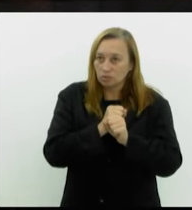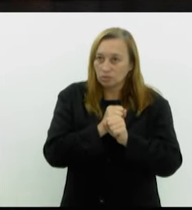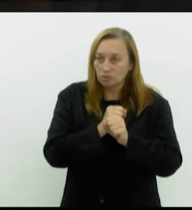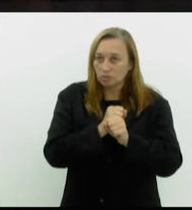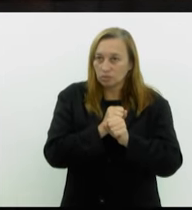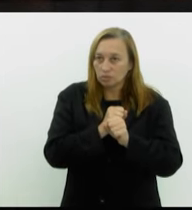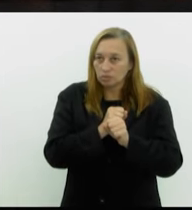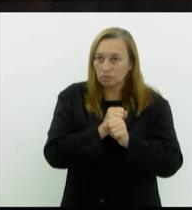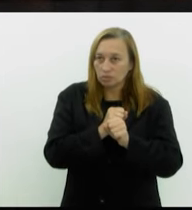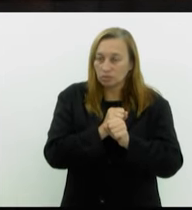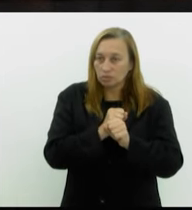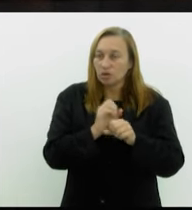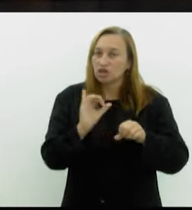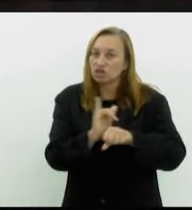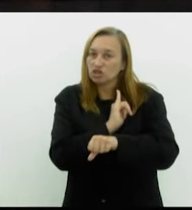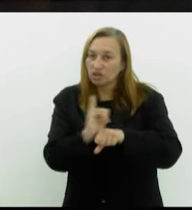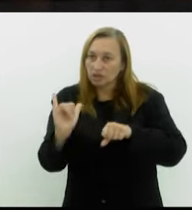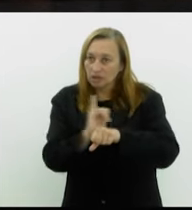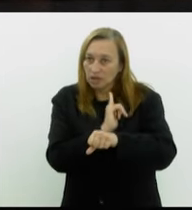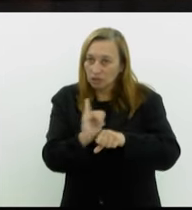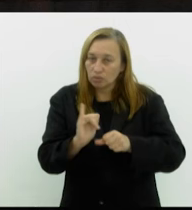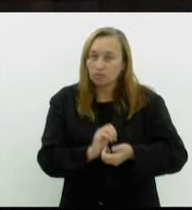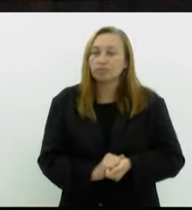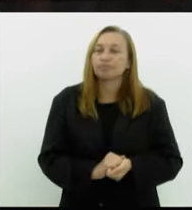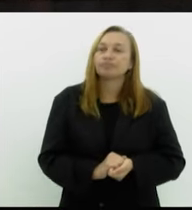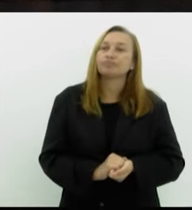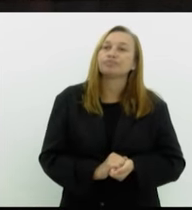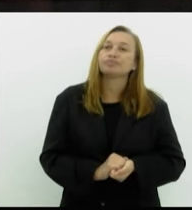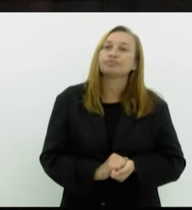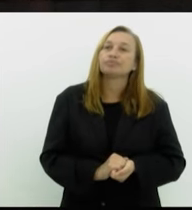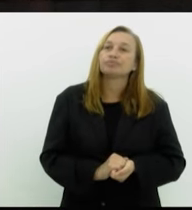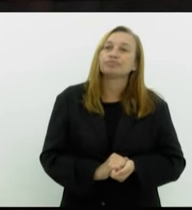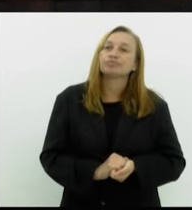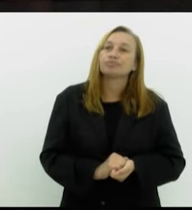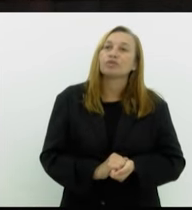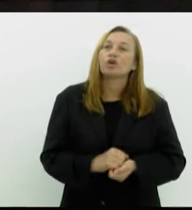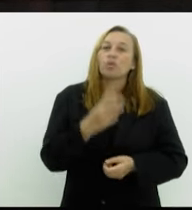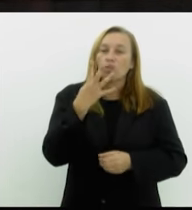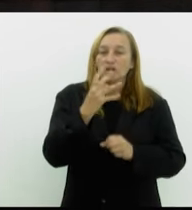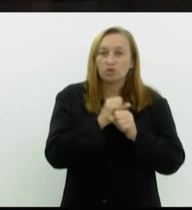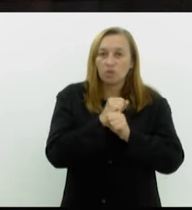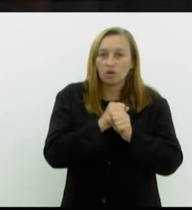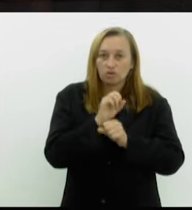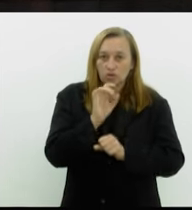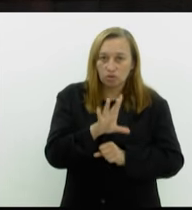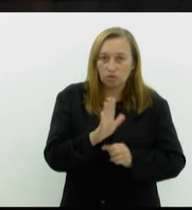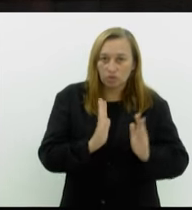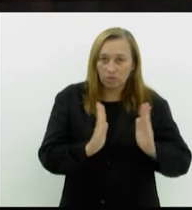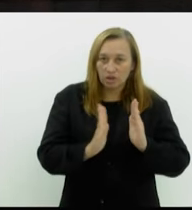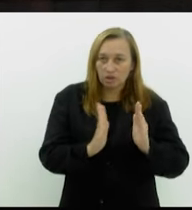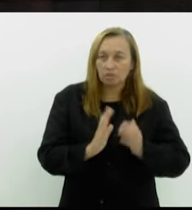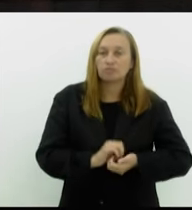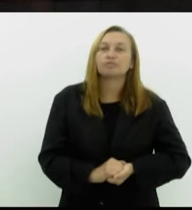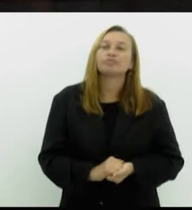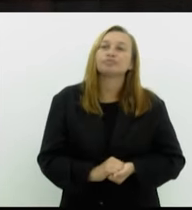no plano estratégico, que vale para 4 anos.